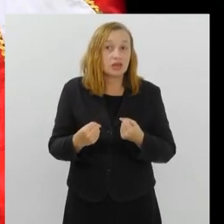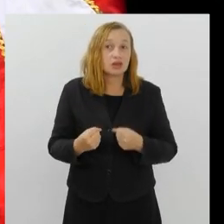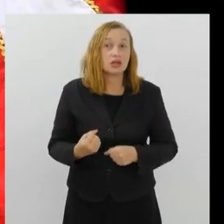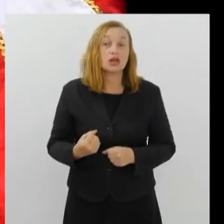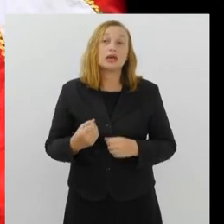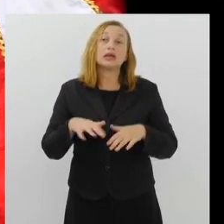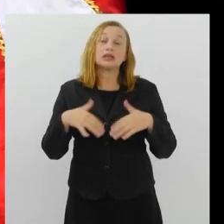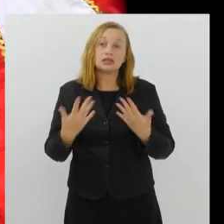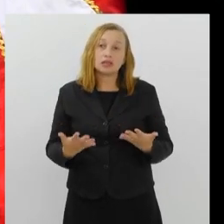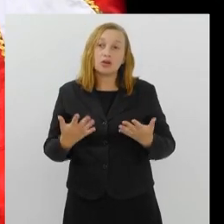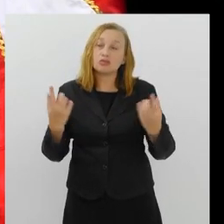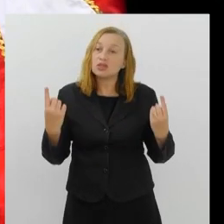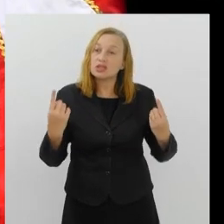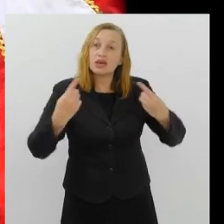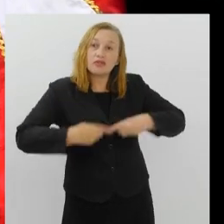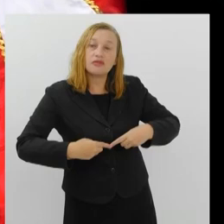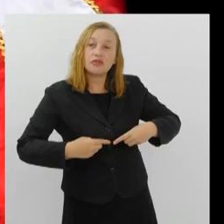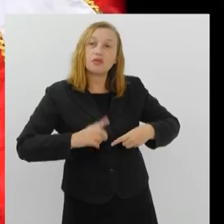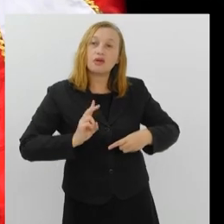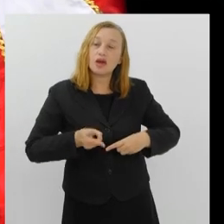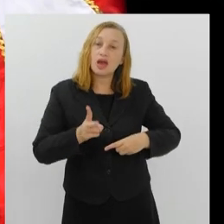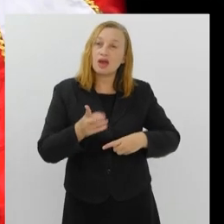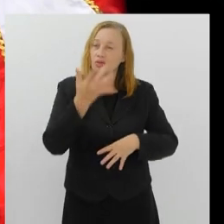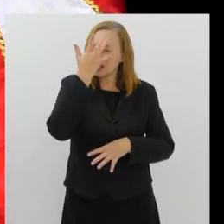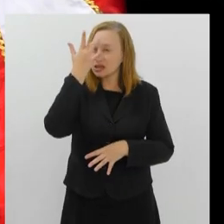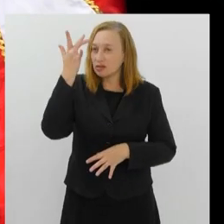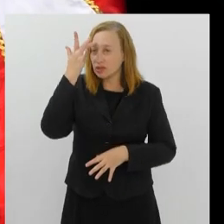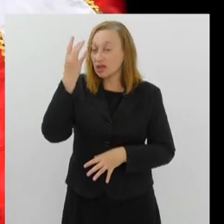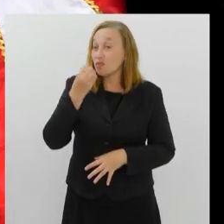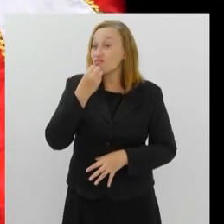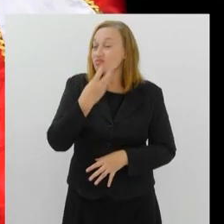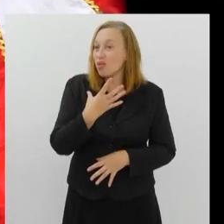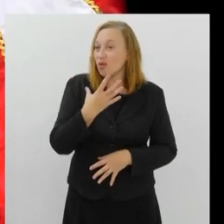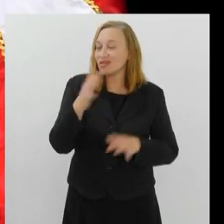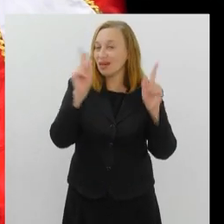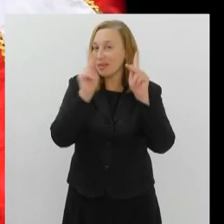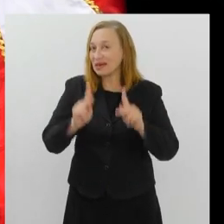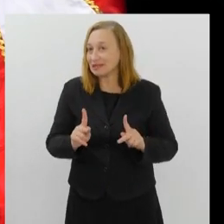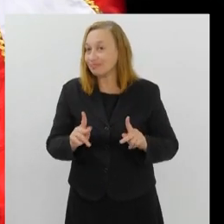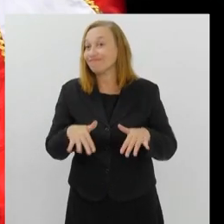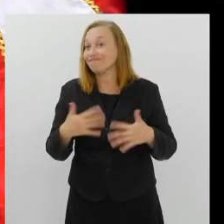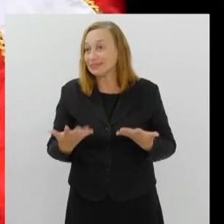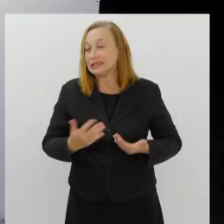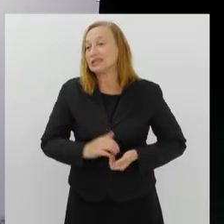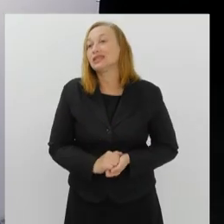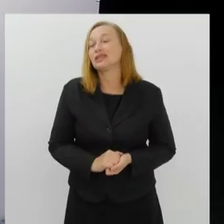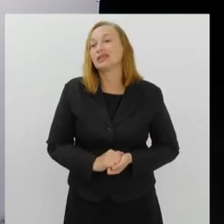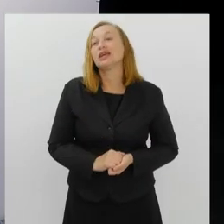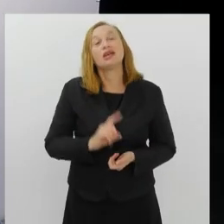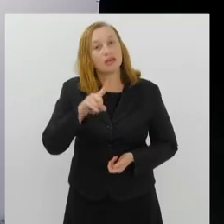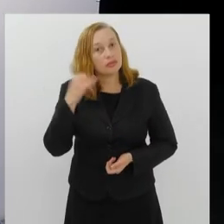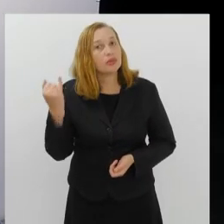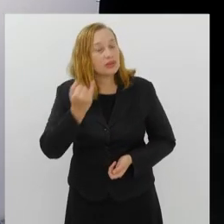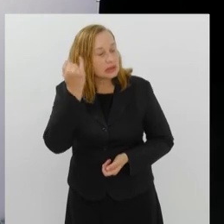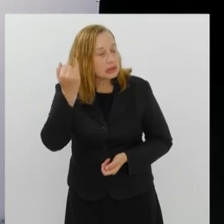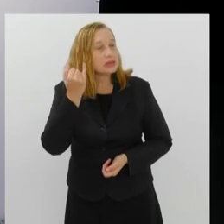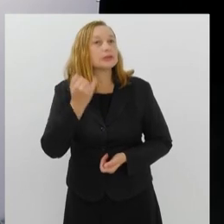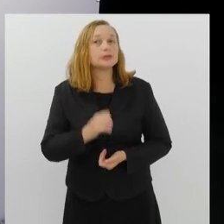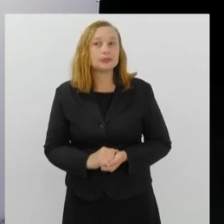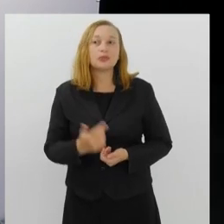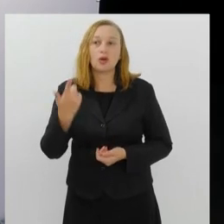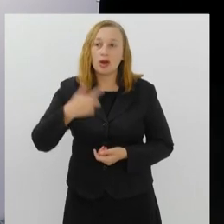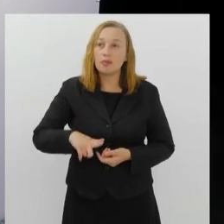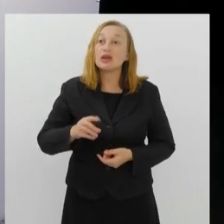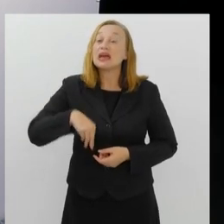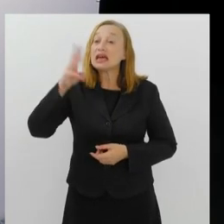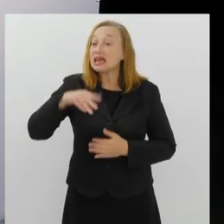escola. Então, eu acho que um dos maiores desafios é manter a saúde mental em paz. Isso é importantíssimo. A gente,